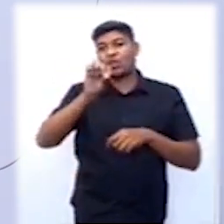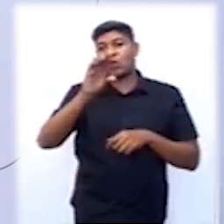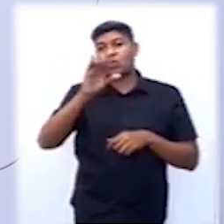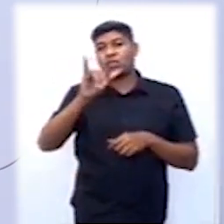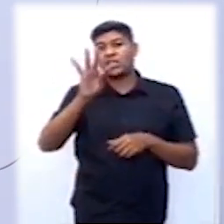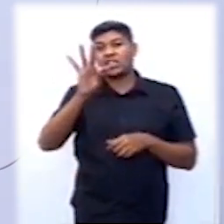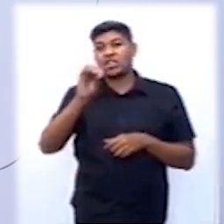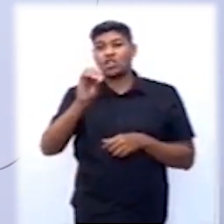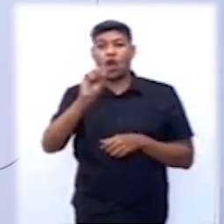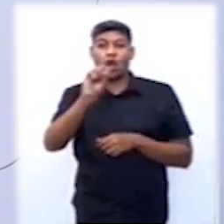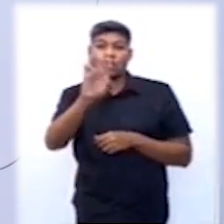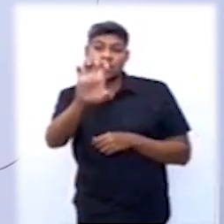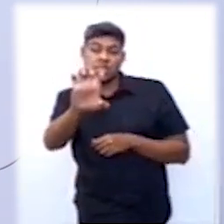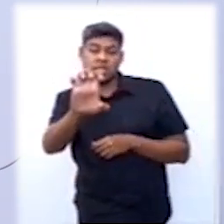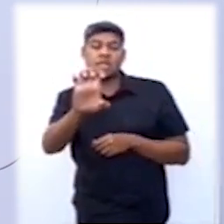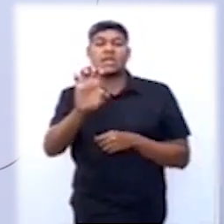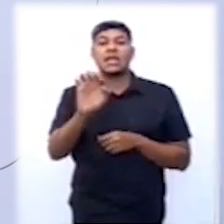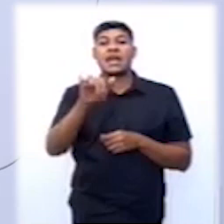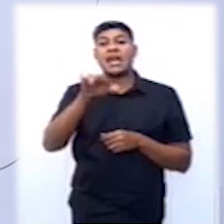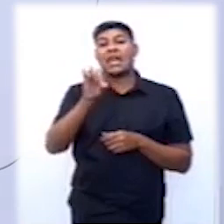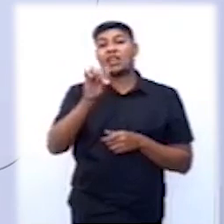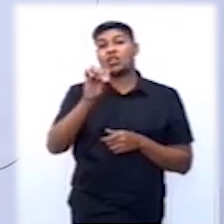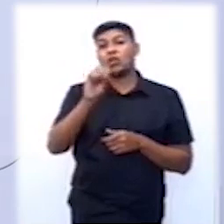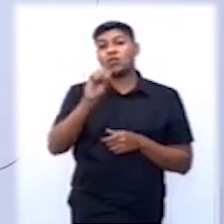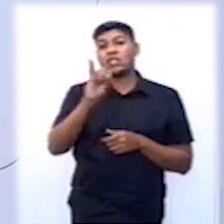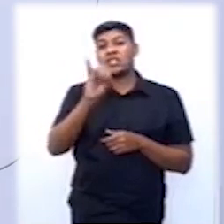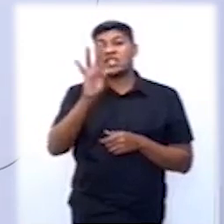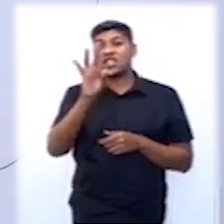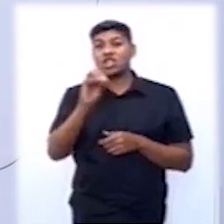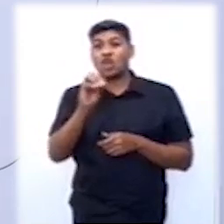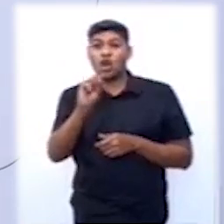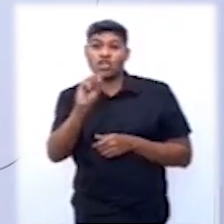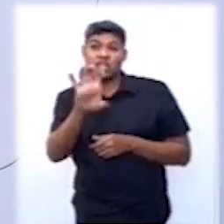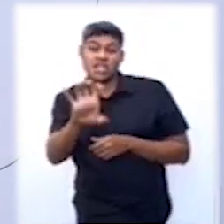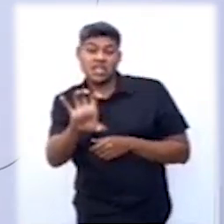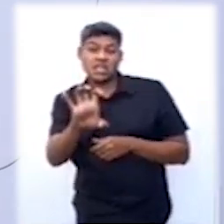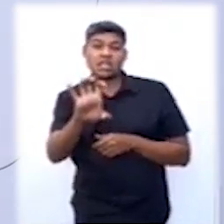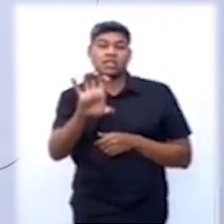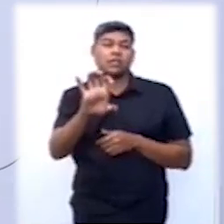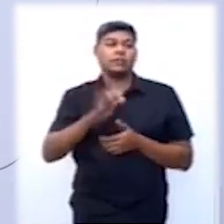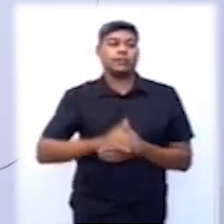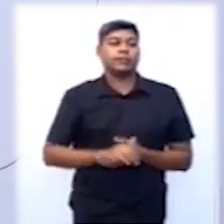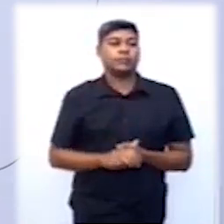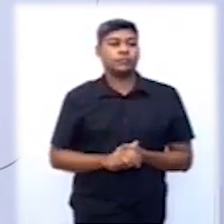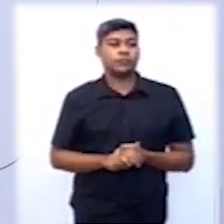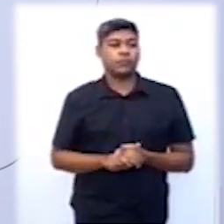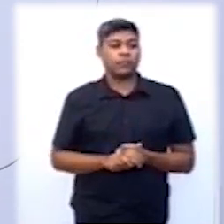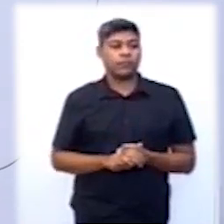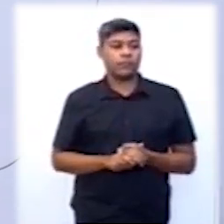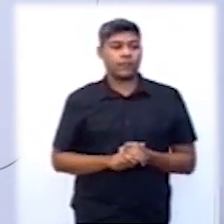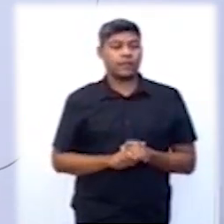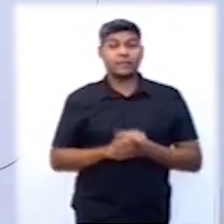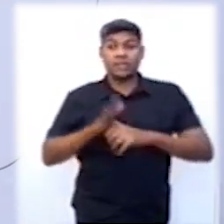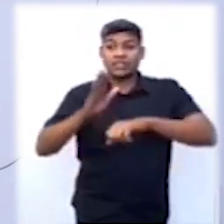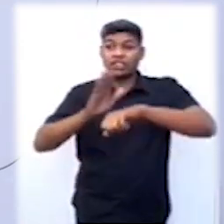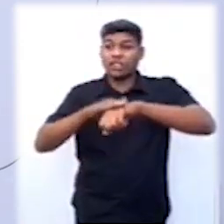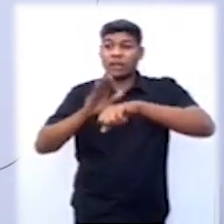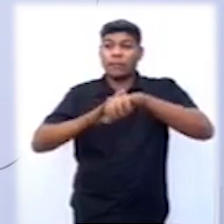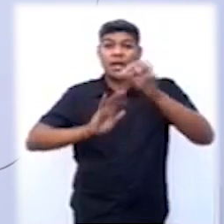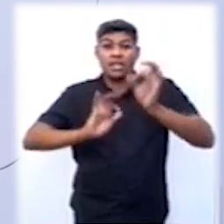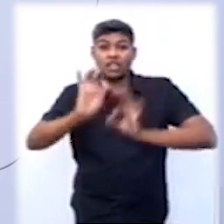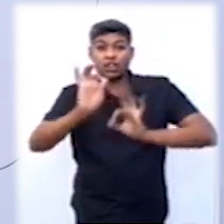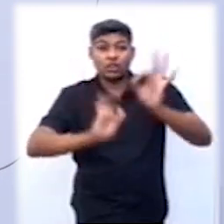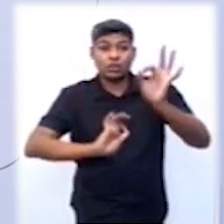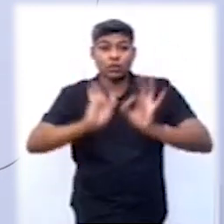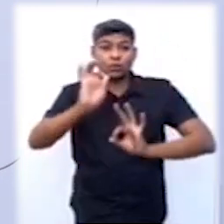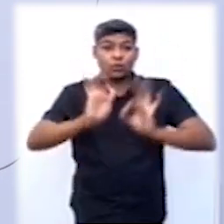tá? Endocitose, vou mostrar aqui para vocês, endocitose. A gente chama essa estrutura aqui, quando